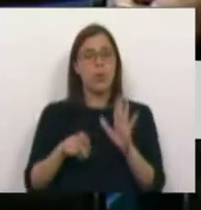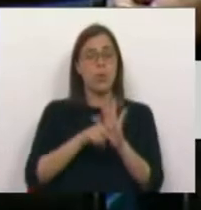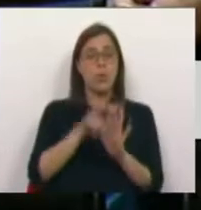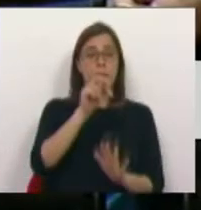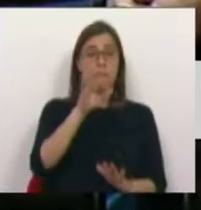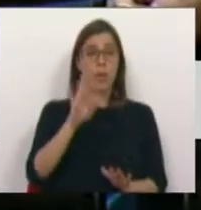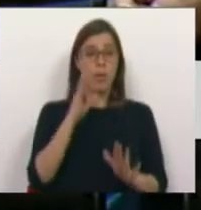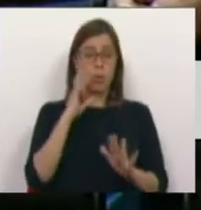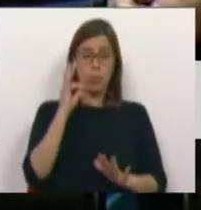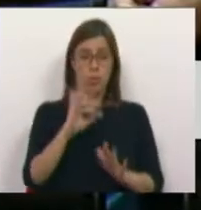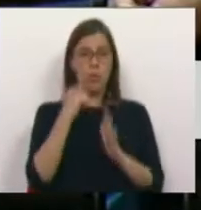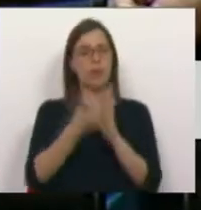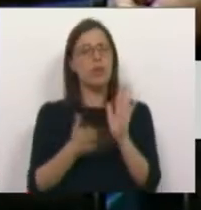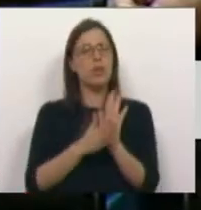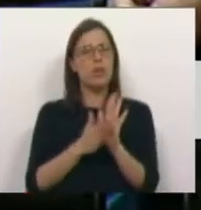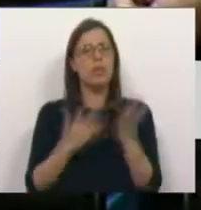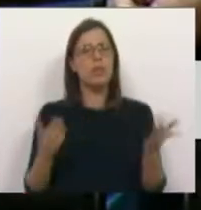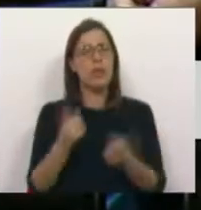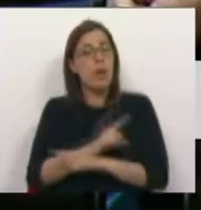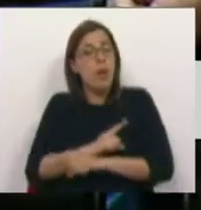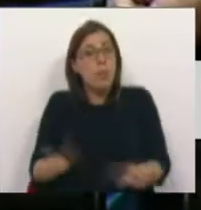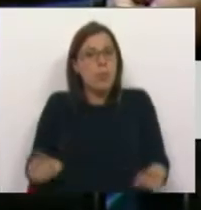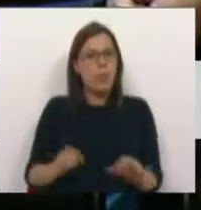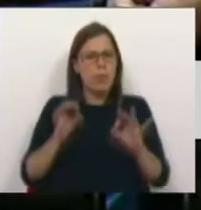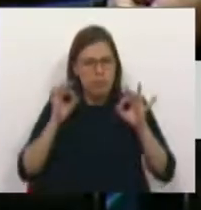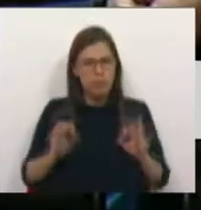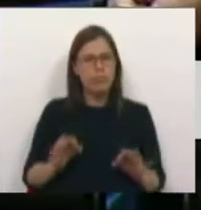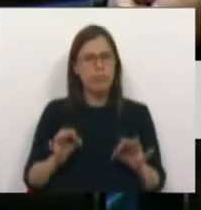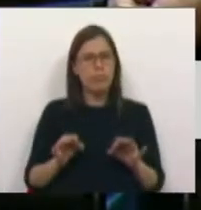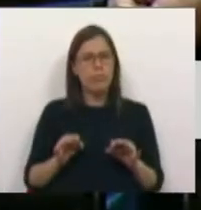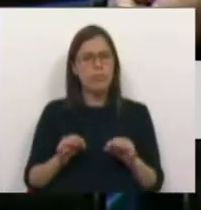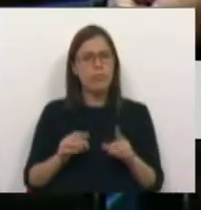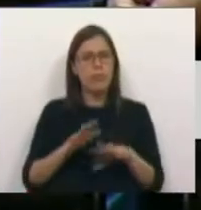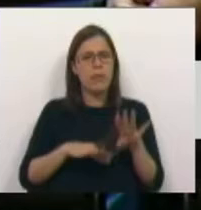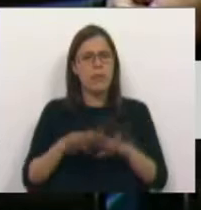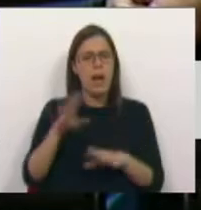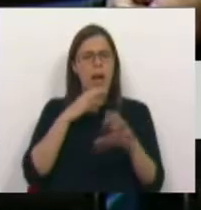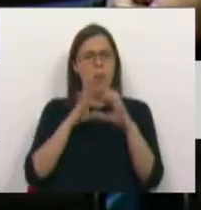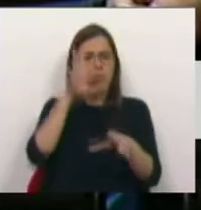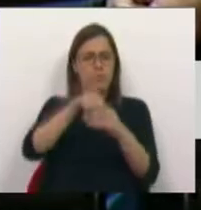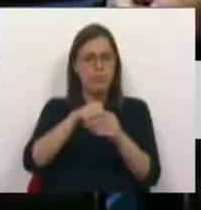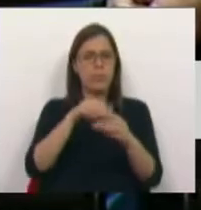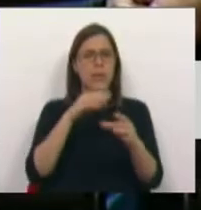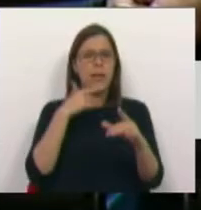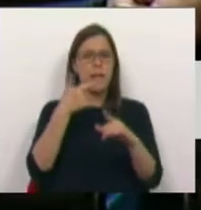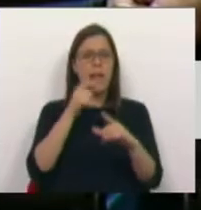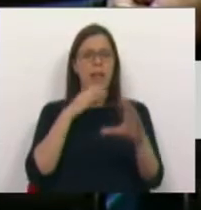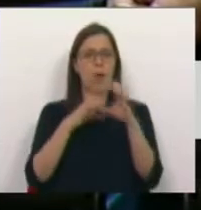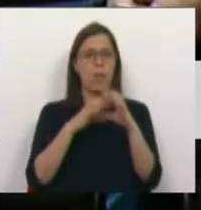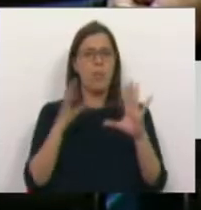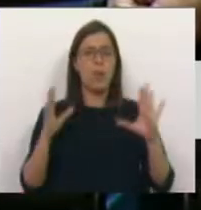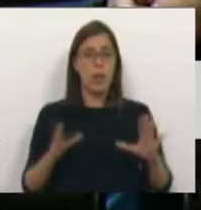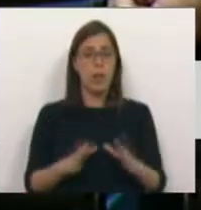artigo 34, número 4 da Constituição, que proíbe literalmente a ingerência nas comunicações, nas